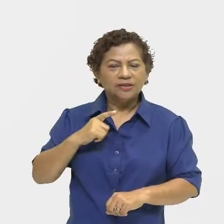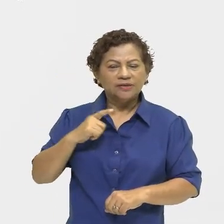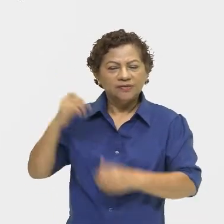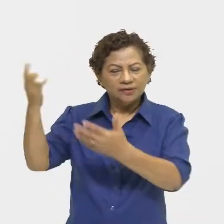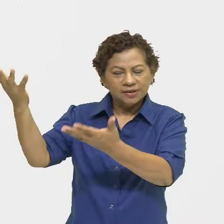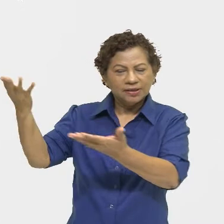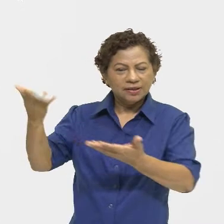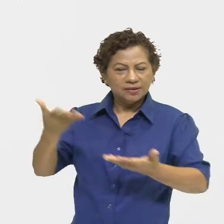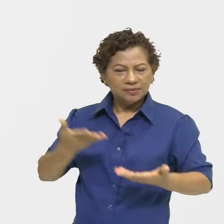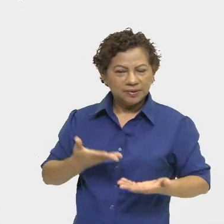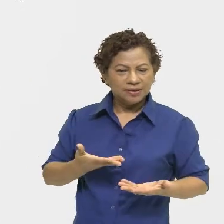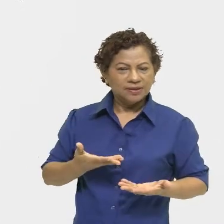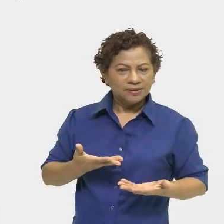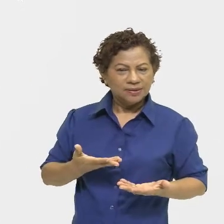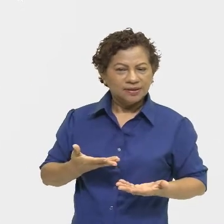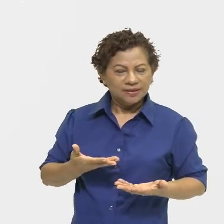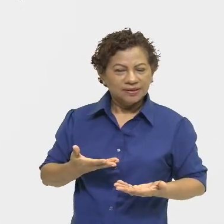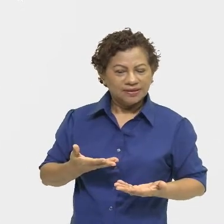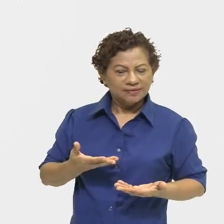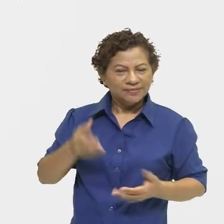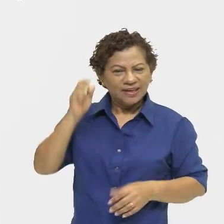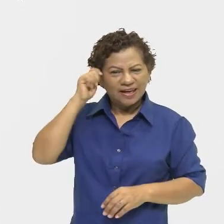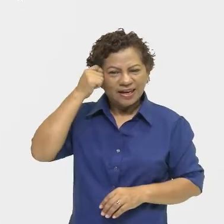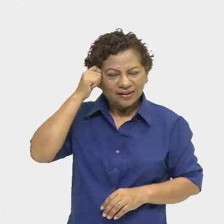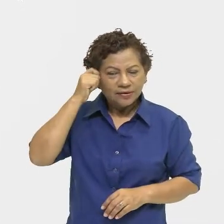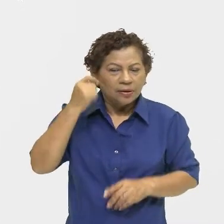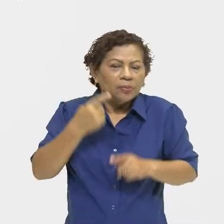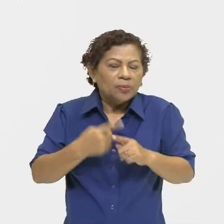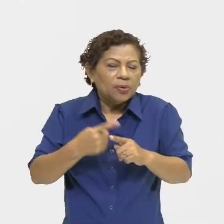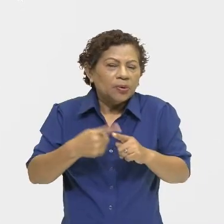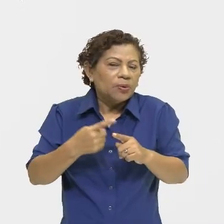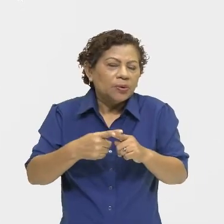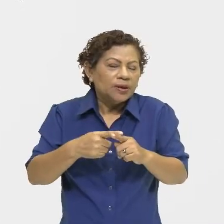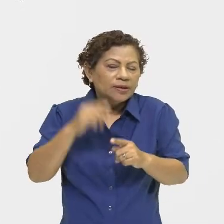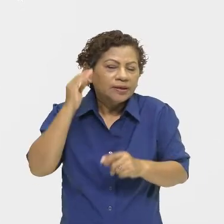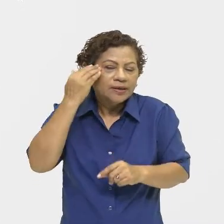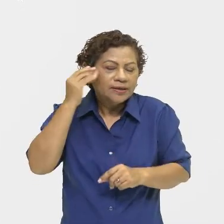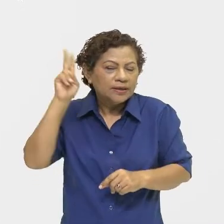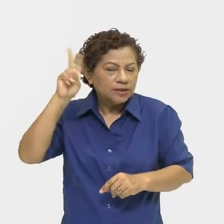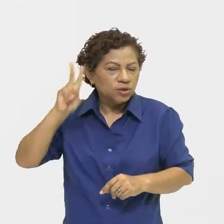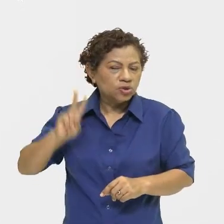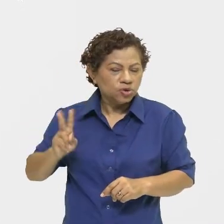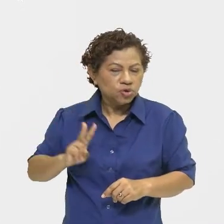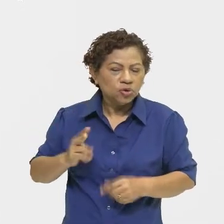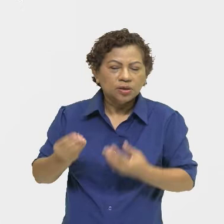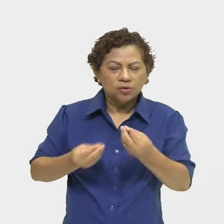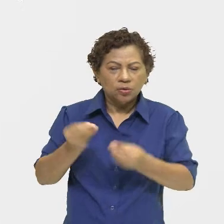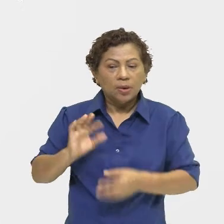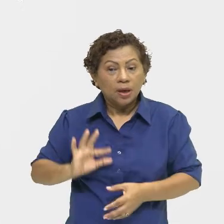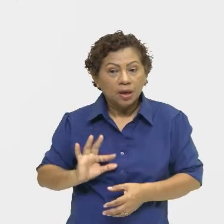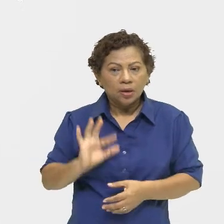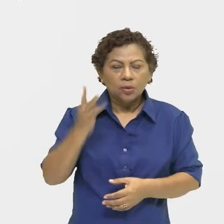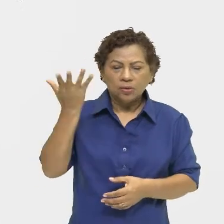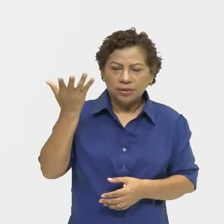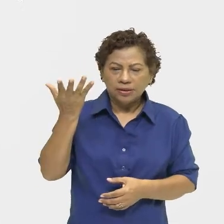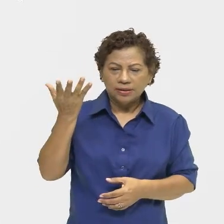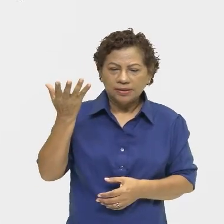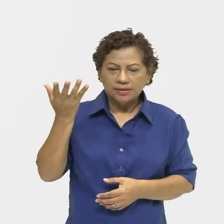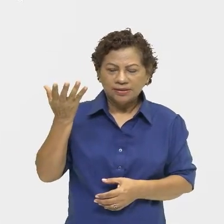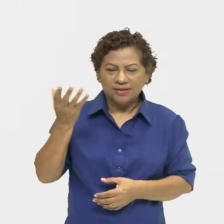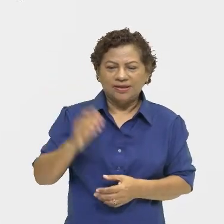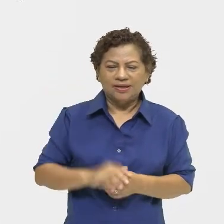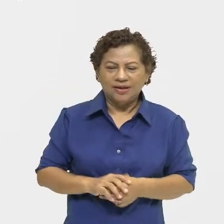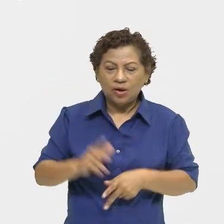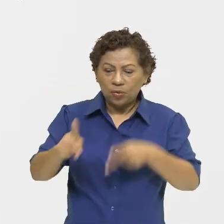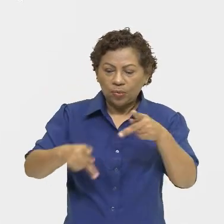de 1500. Ou seja, é impossível a gente entender a música brasileira sem entender a história da chegada dos africanos. Todos